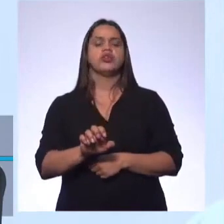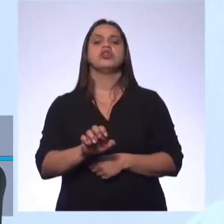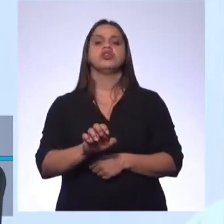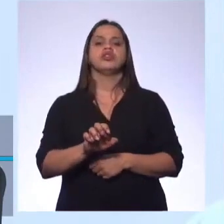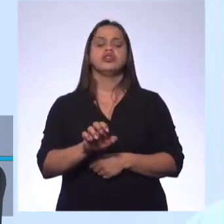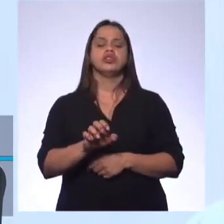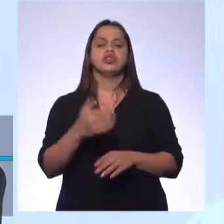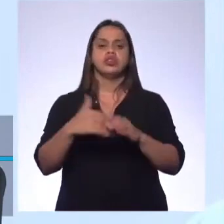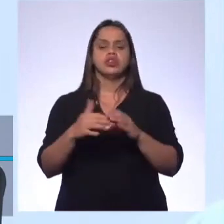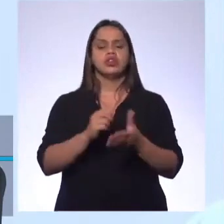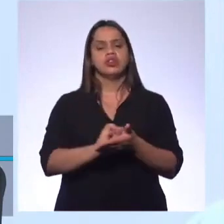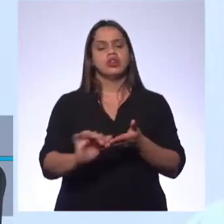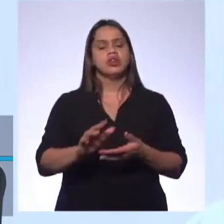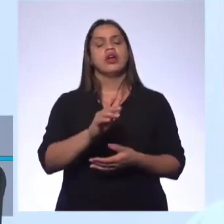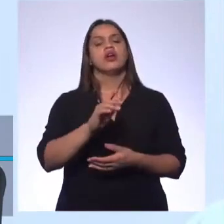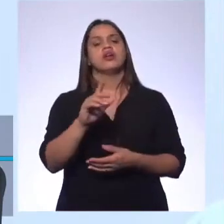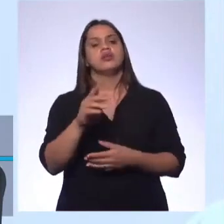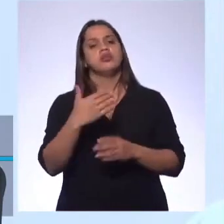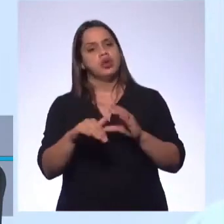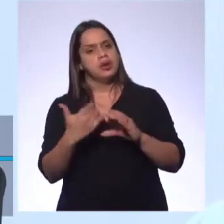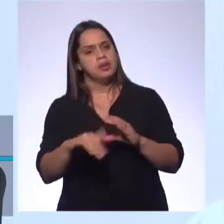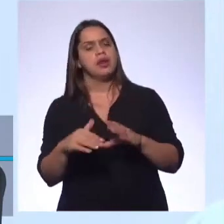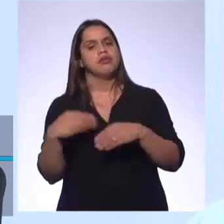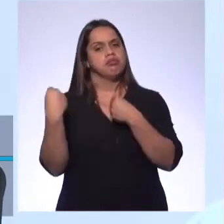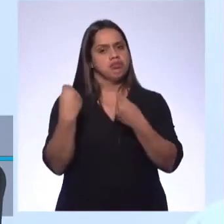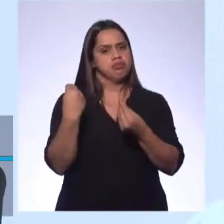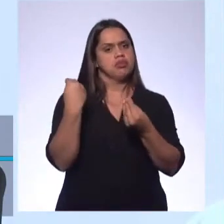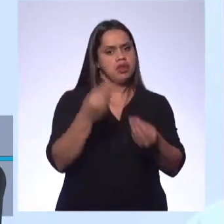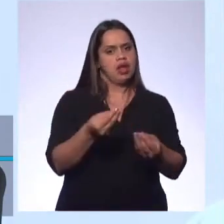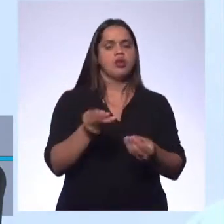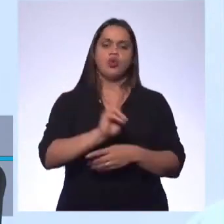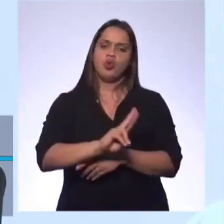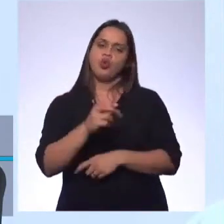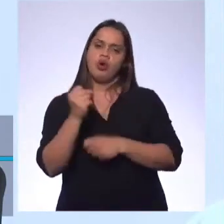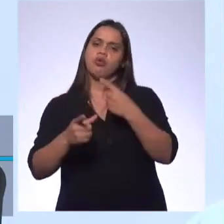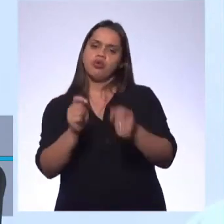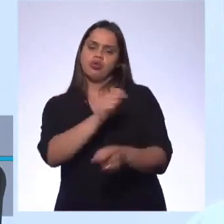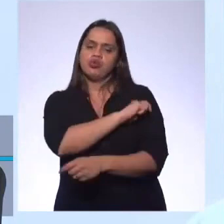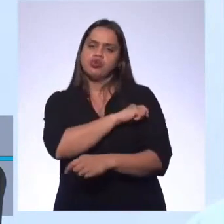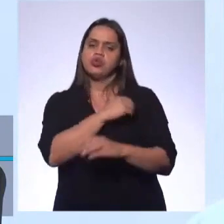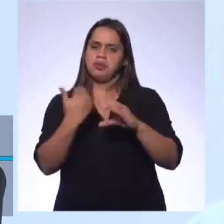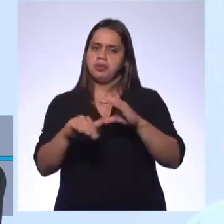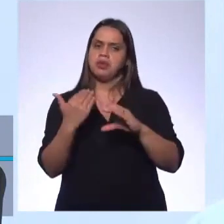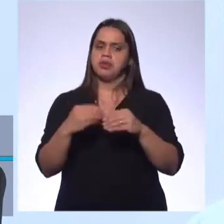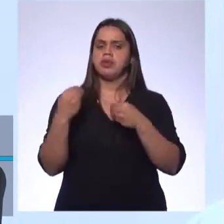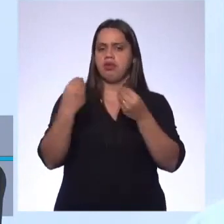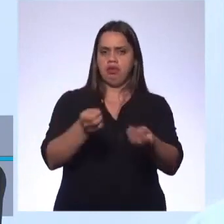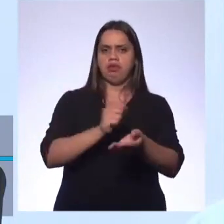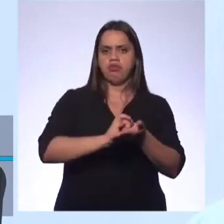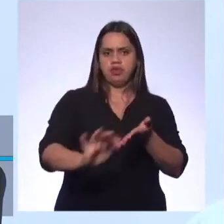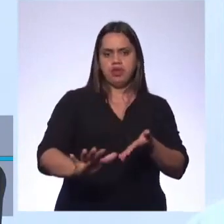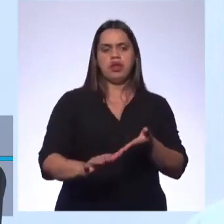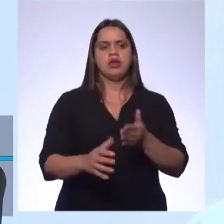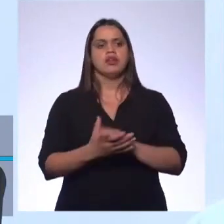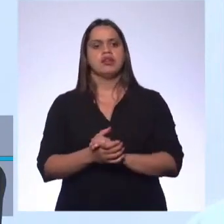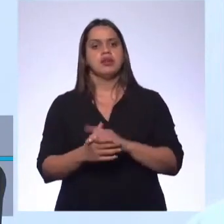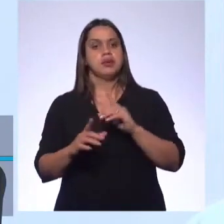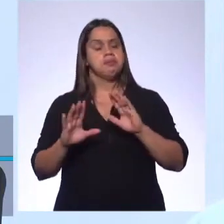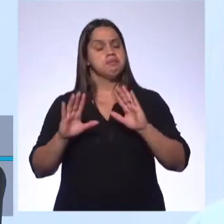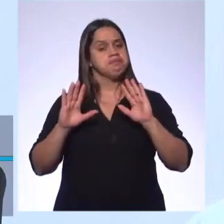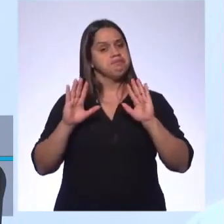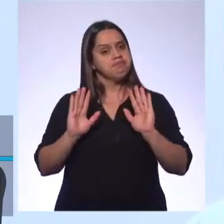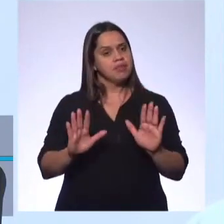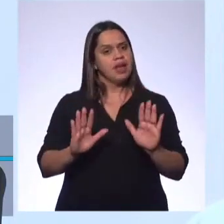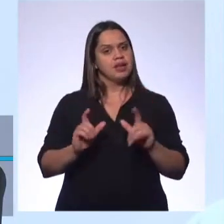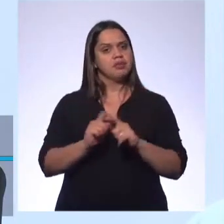por e-mails, entrega atividades por e-mails. Tem alguns alunos estão usando e-mail para entregar atividade, mas